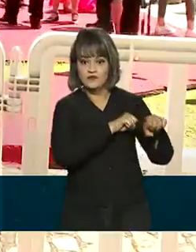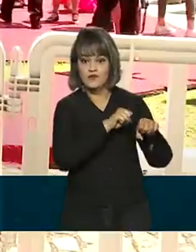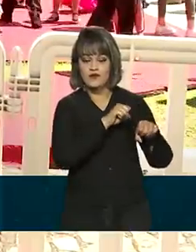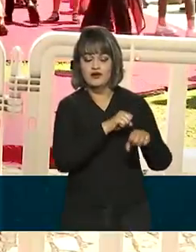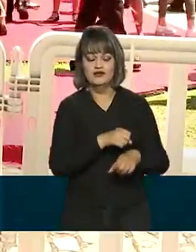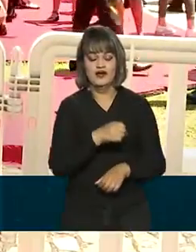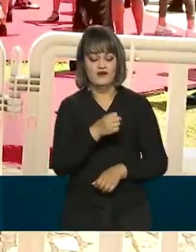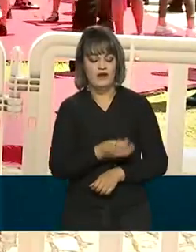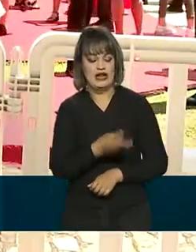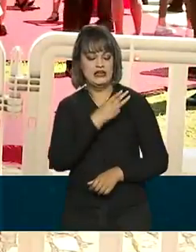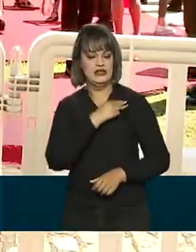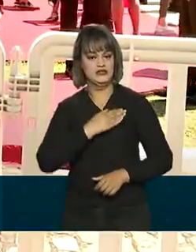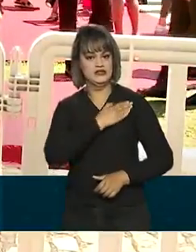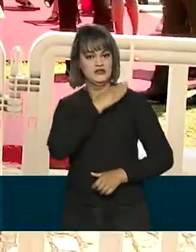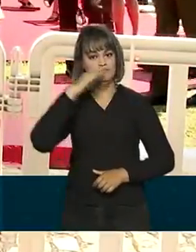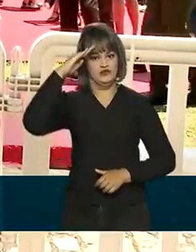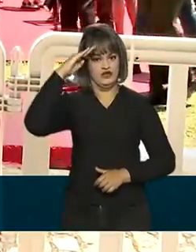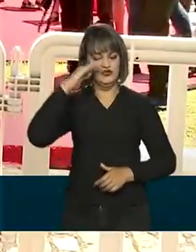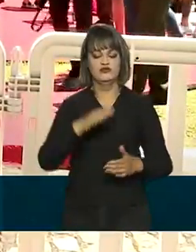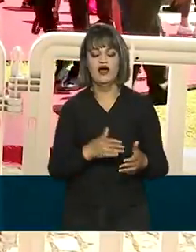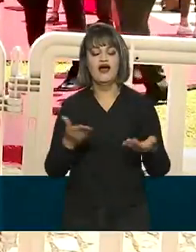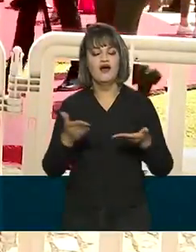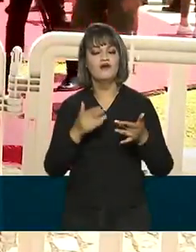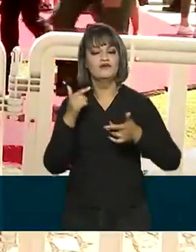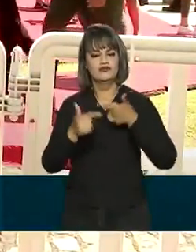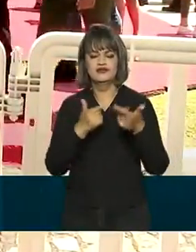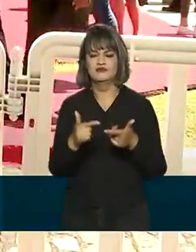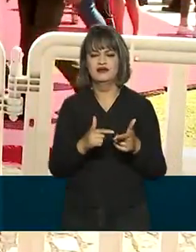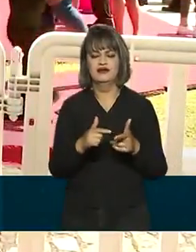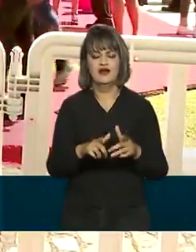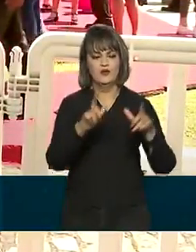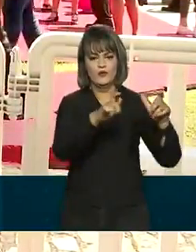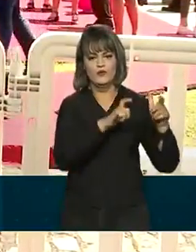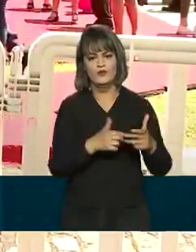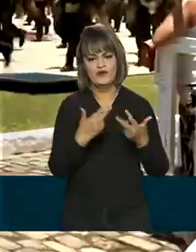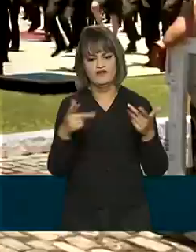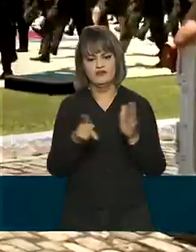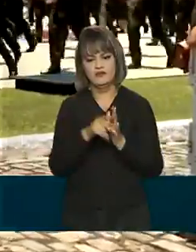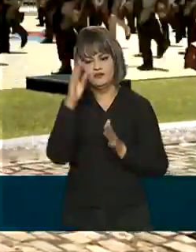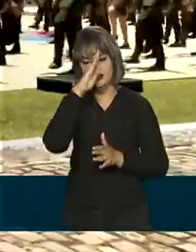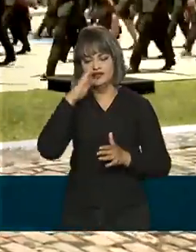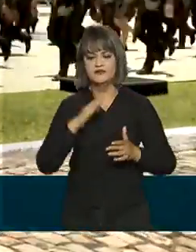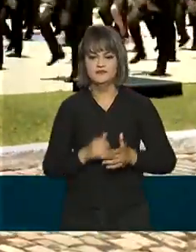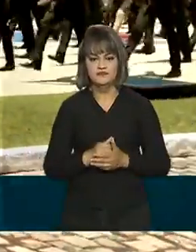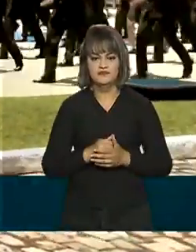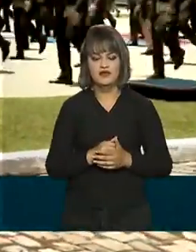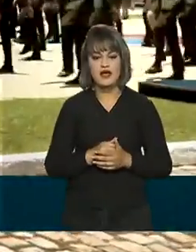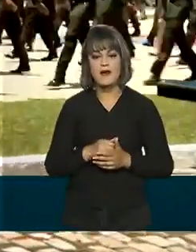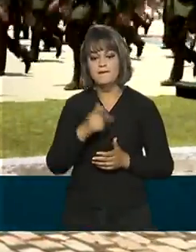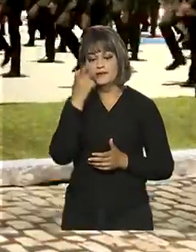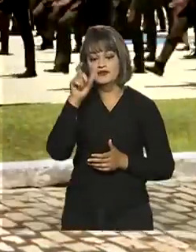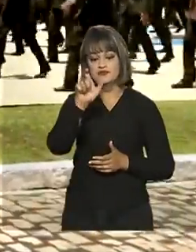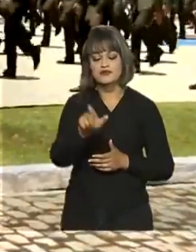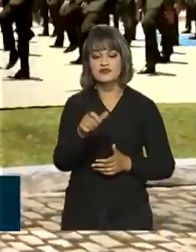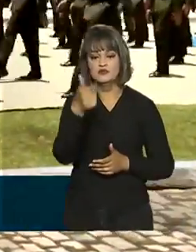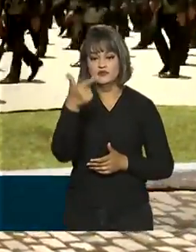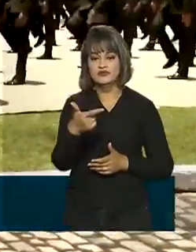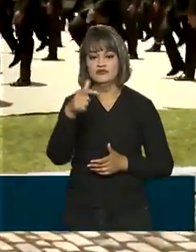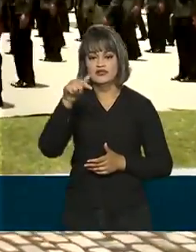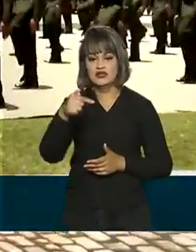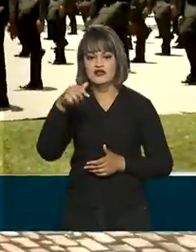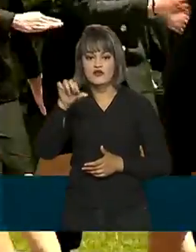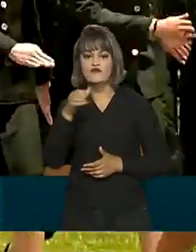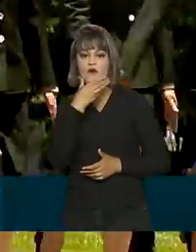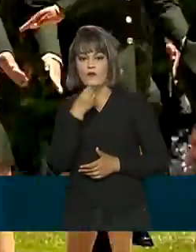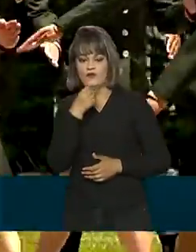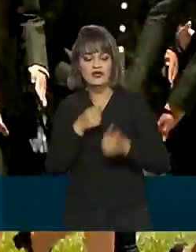a terceiro sargento. Agora, eles vão trabalhar em diversos quartéis do Brasil. Entre os formandos, 279 eram